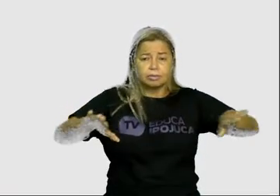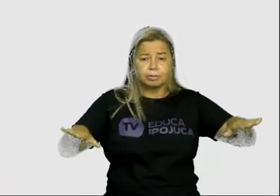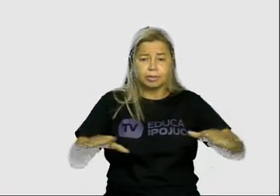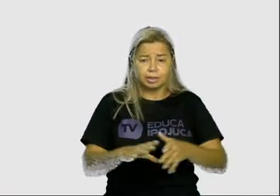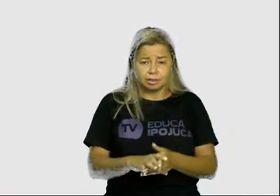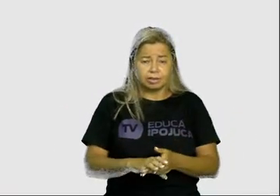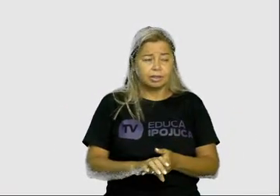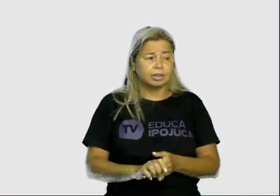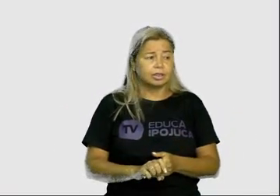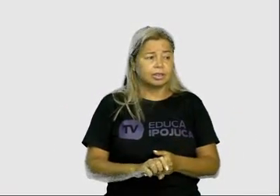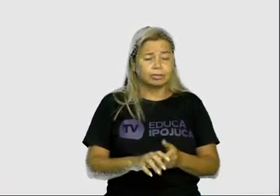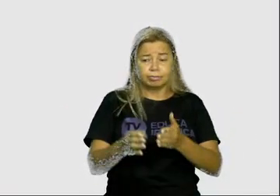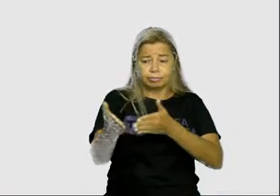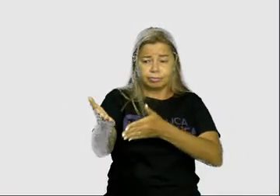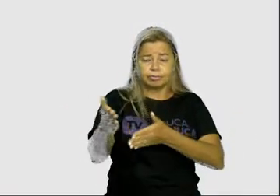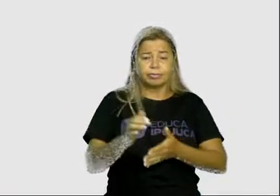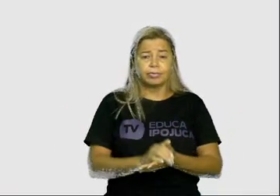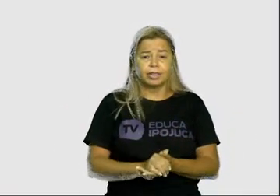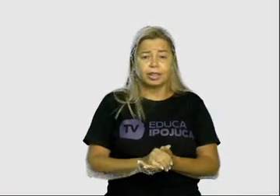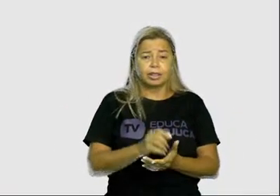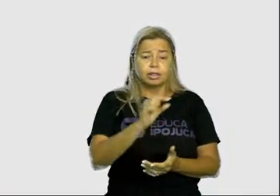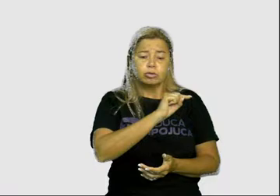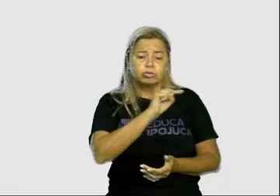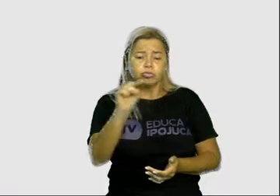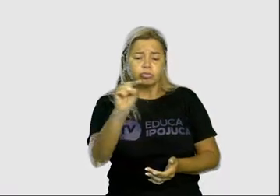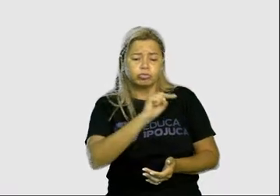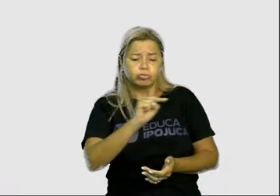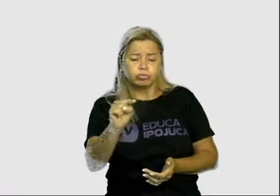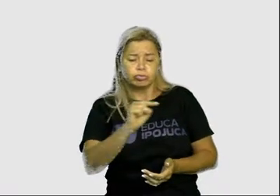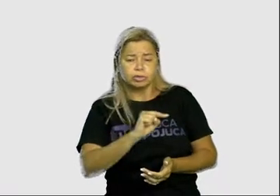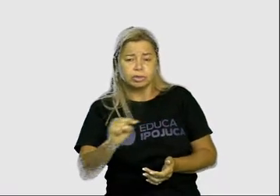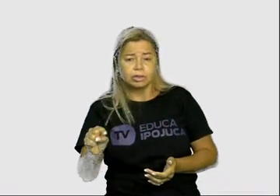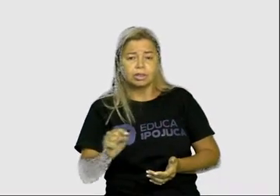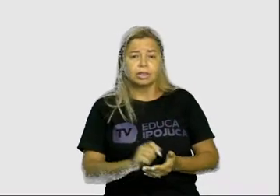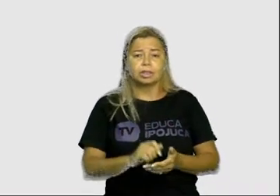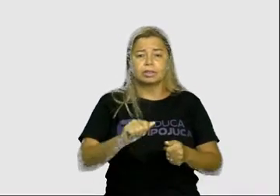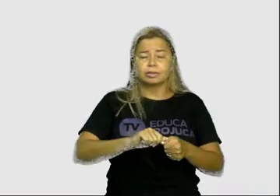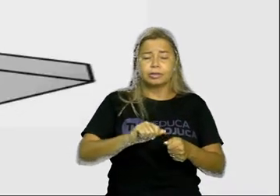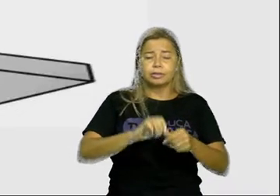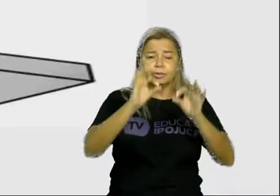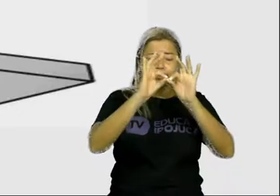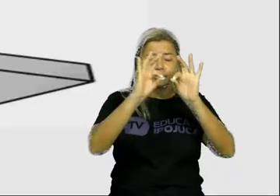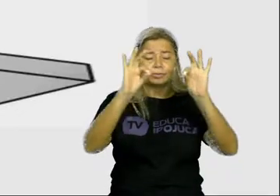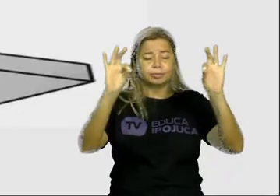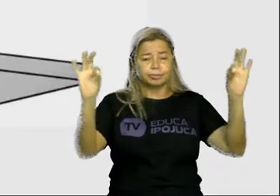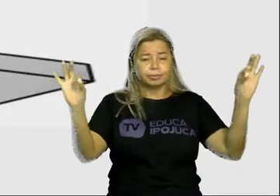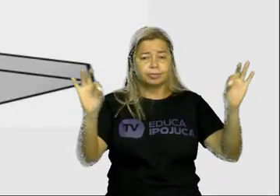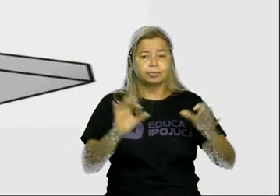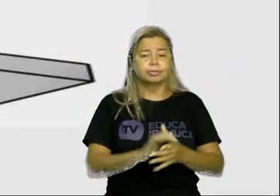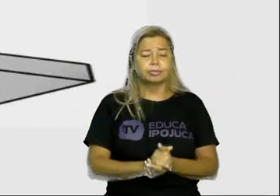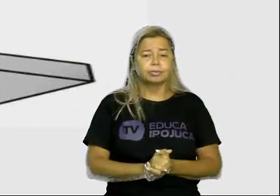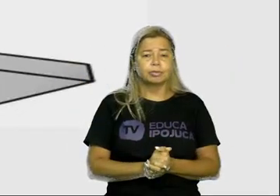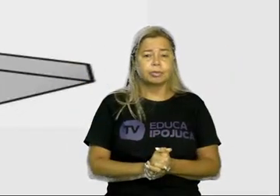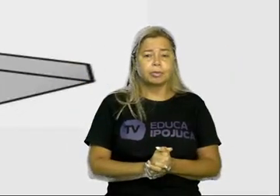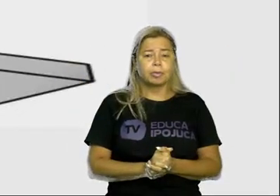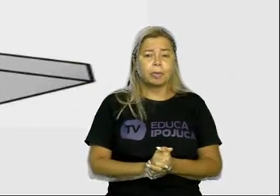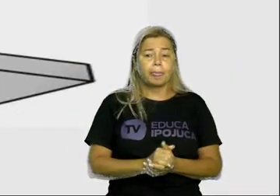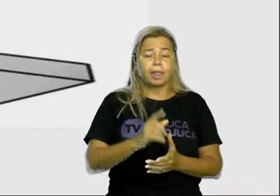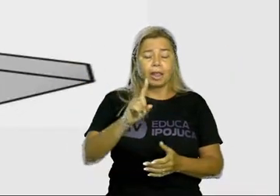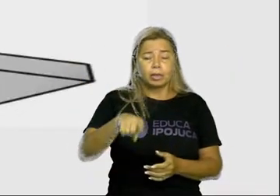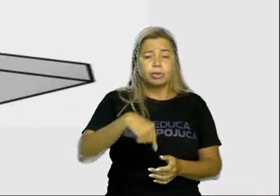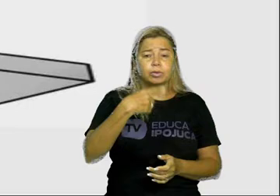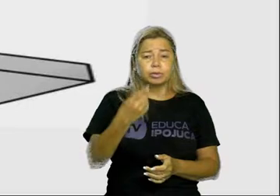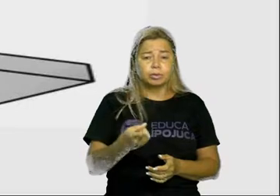Aqui a gente está vendo, ó, os tracinhos que são feitos também por linhas. Aqui tem outro